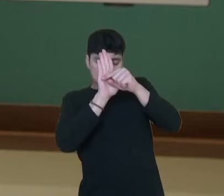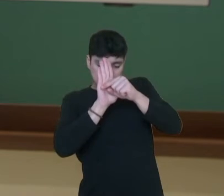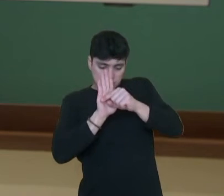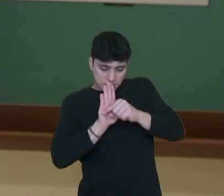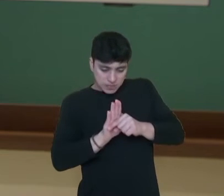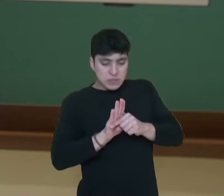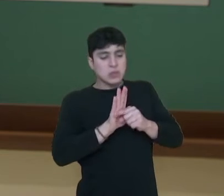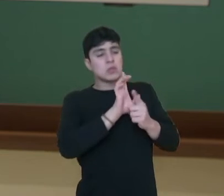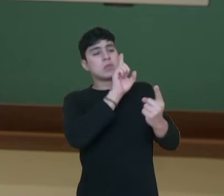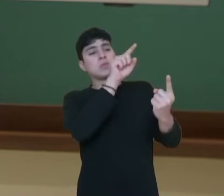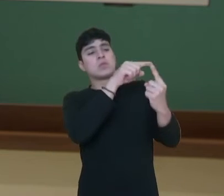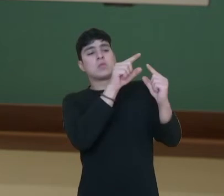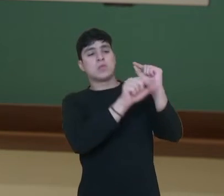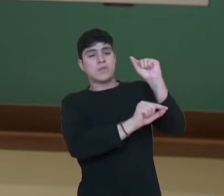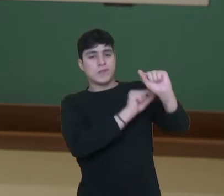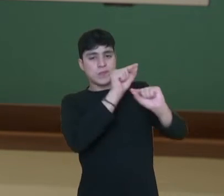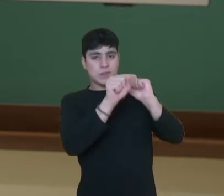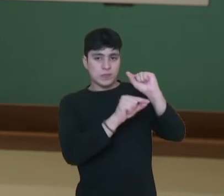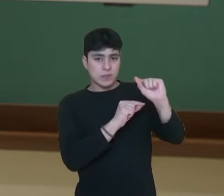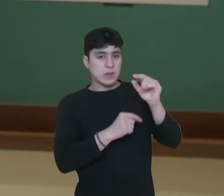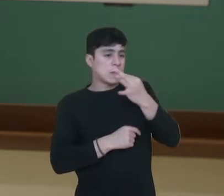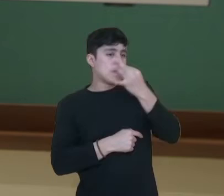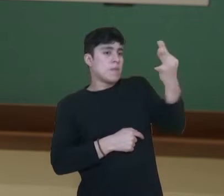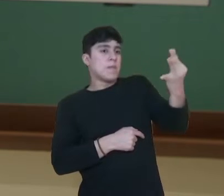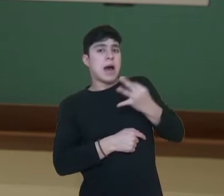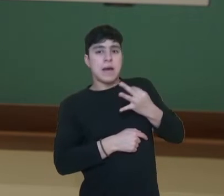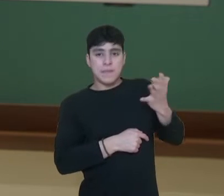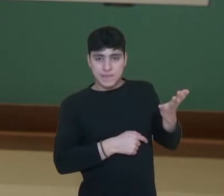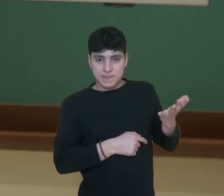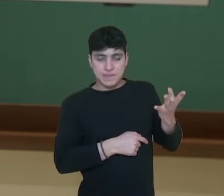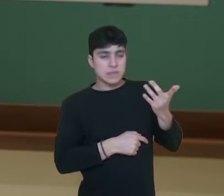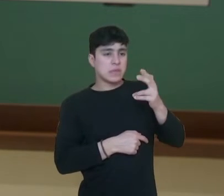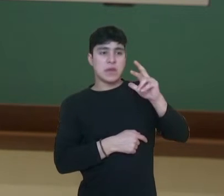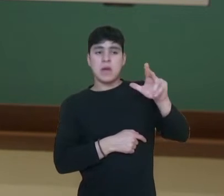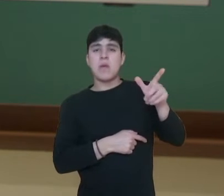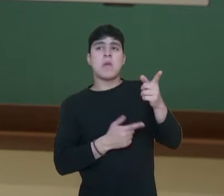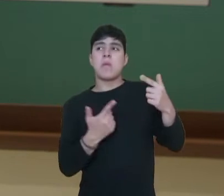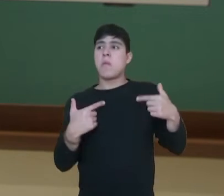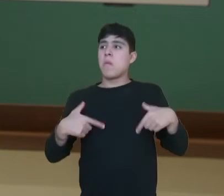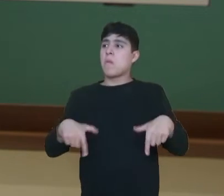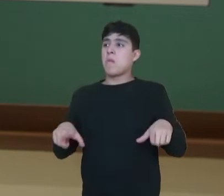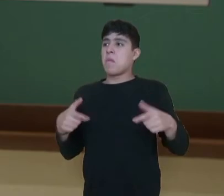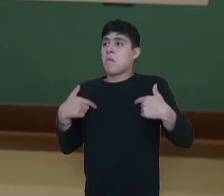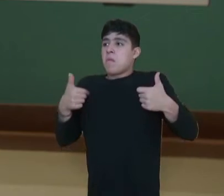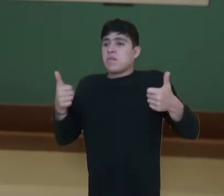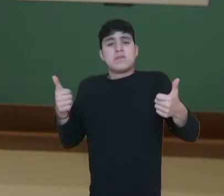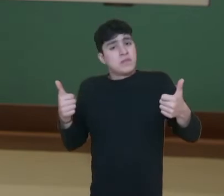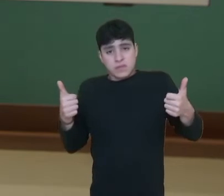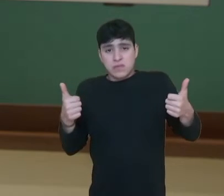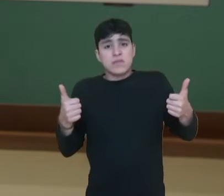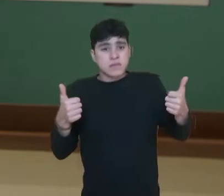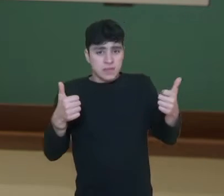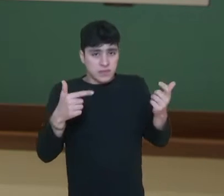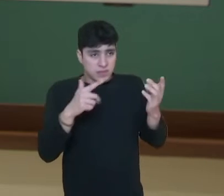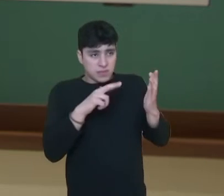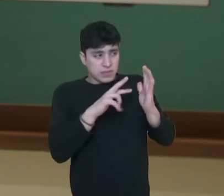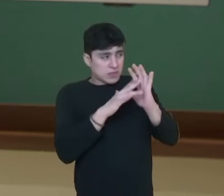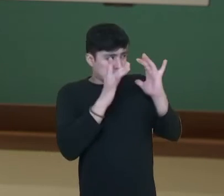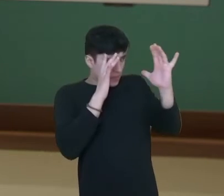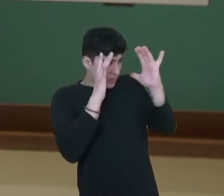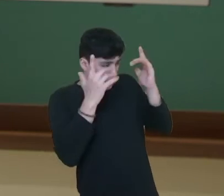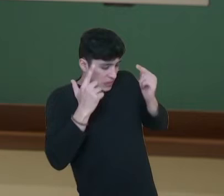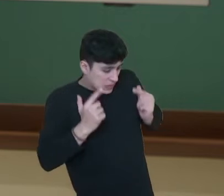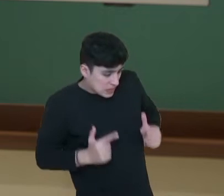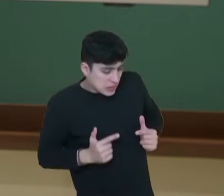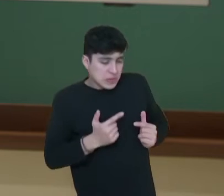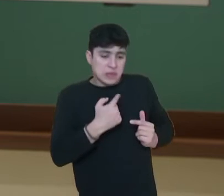alcançar. Então, temos que ter uma autocrítica, não é passar pano para nós mesmos. É refletir com sinceridade de novo, sabe? Não fiz